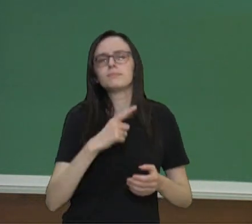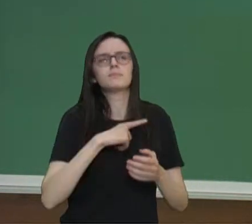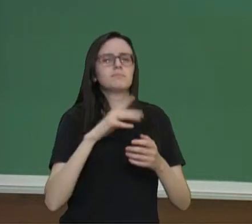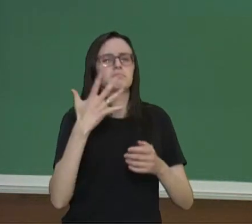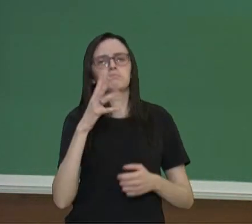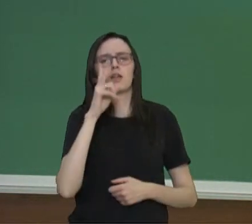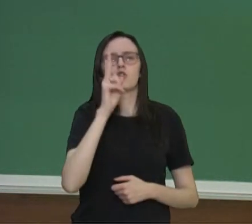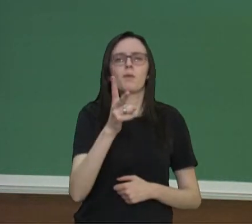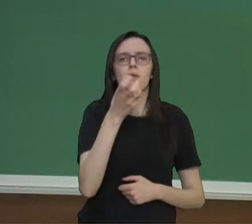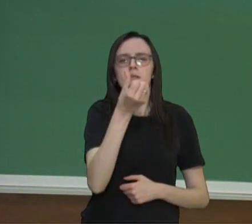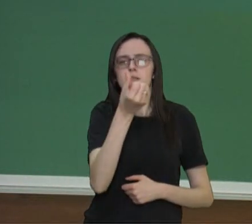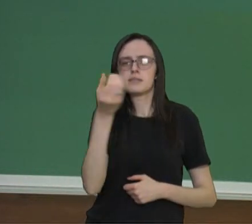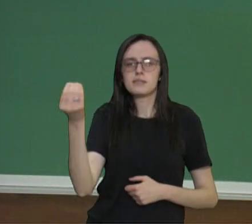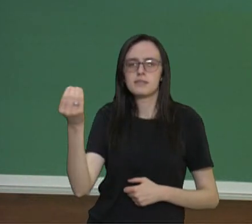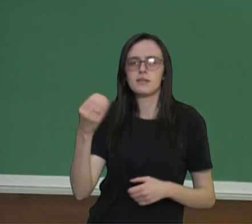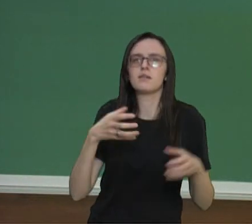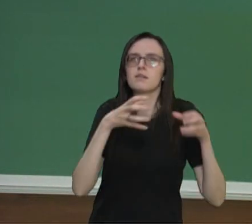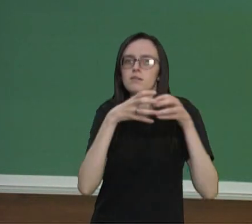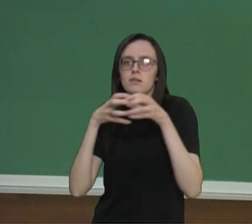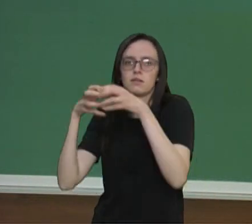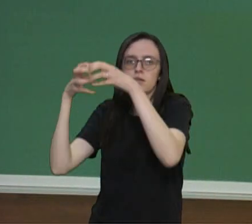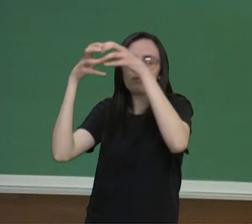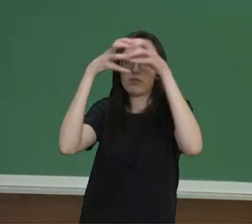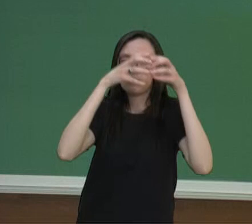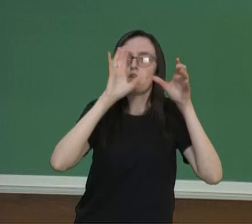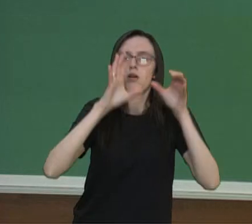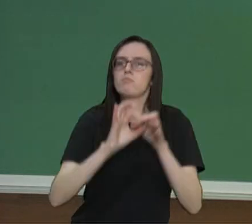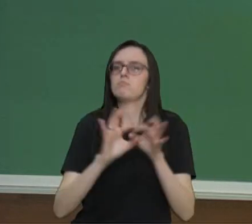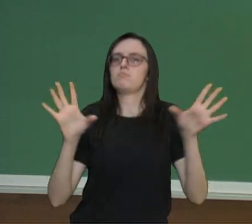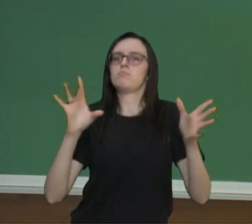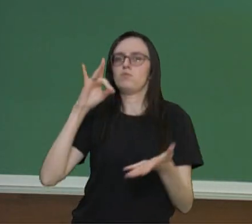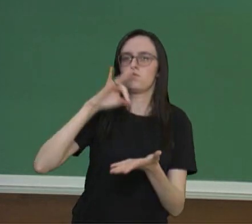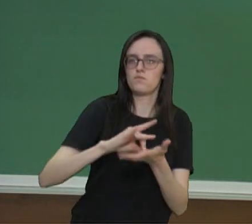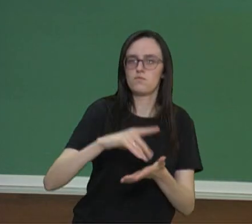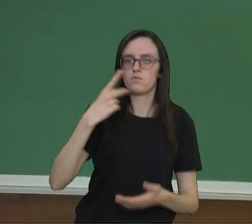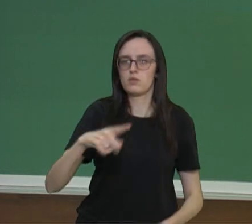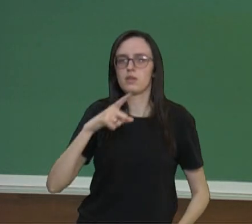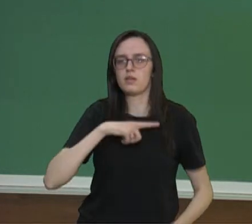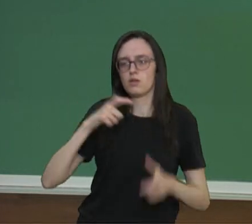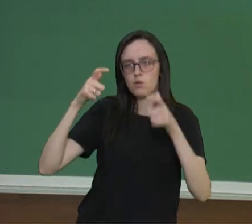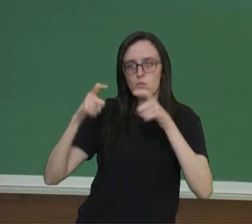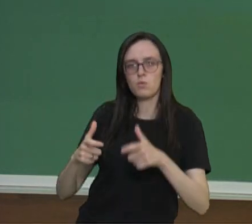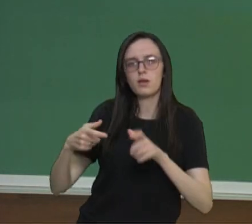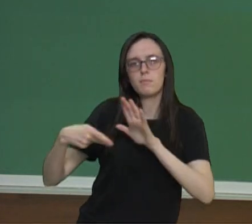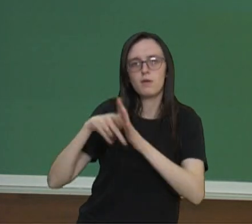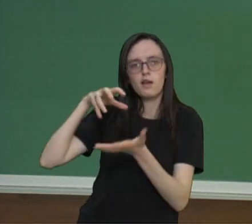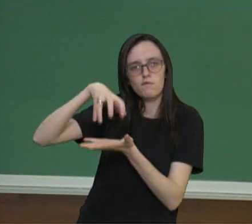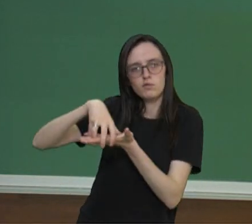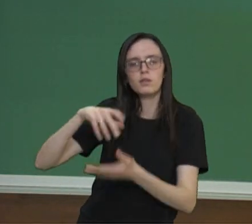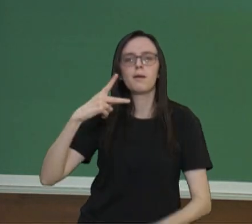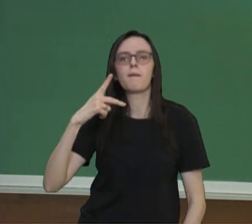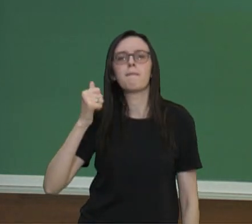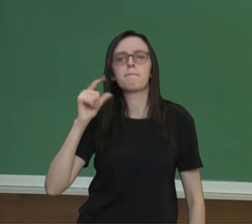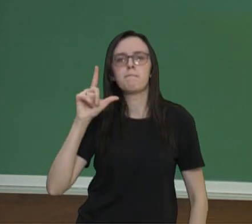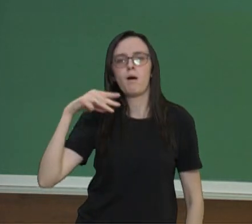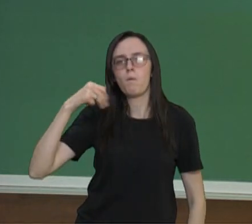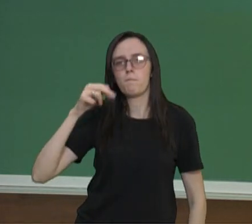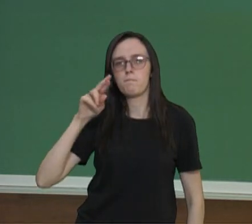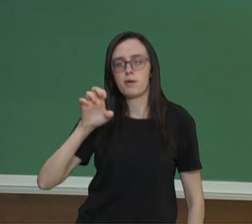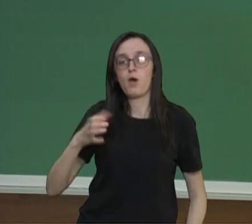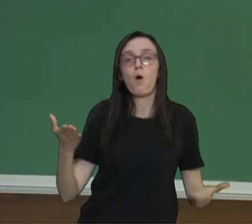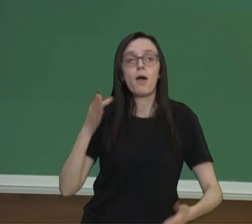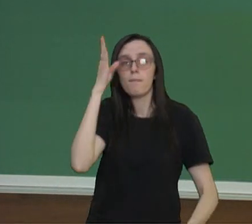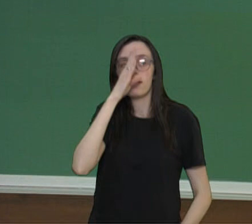de 2.600 quilombos certificados na Fundação Palmares. Então, aqui você tem um mapa atual